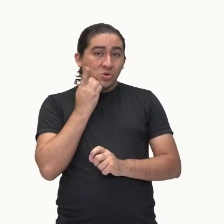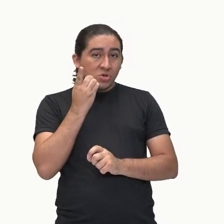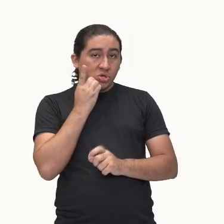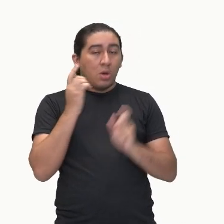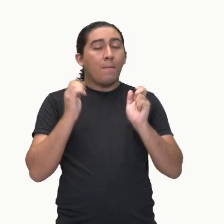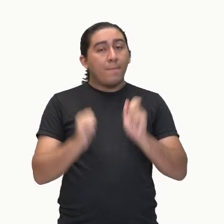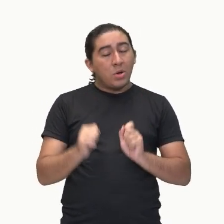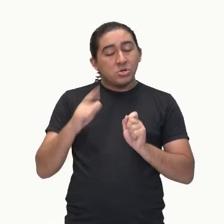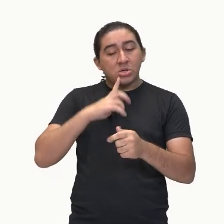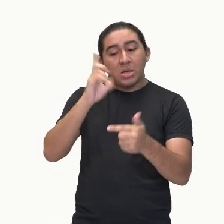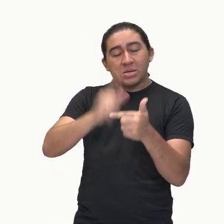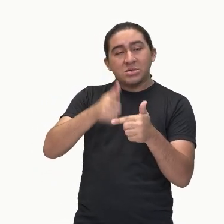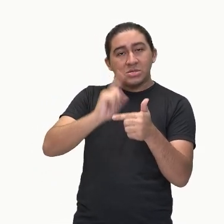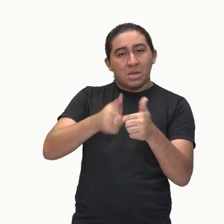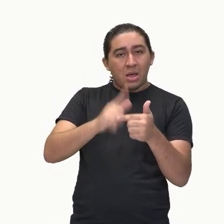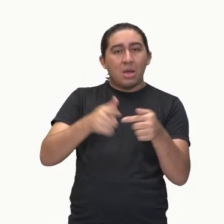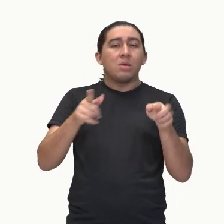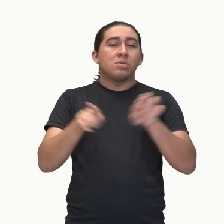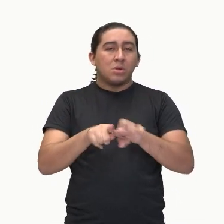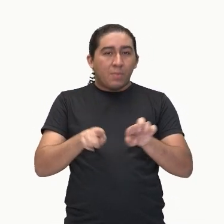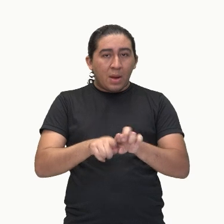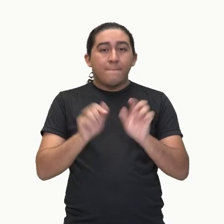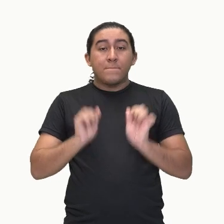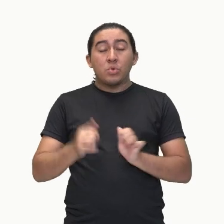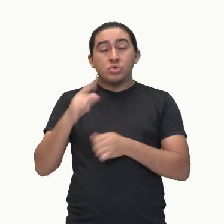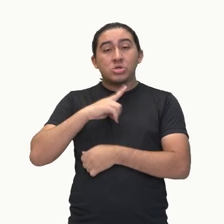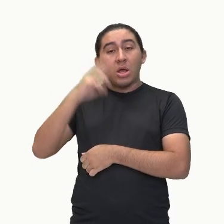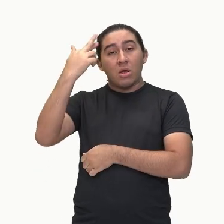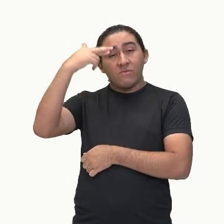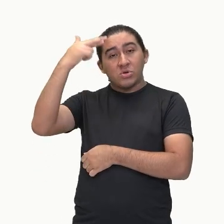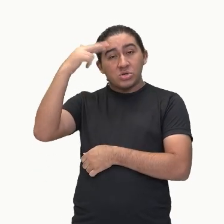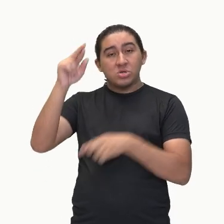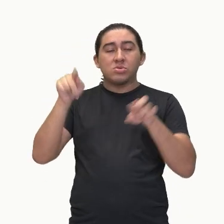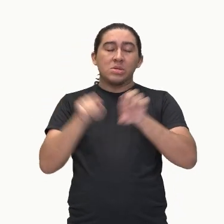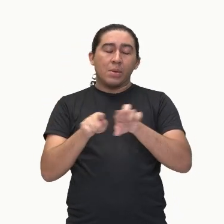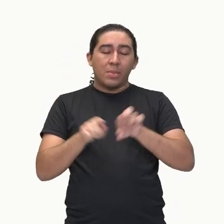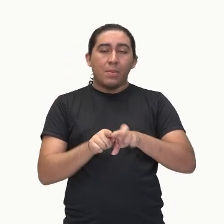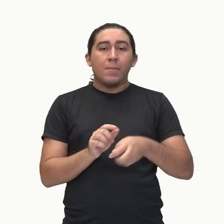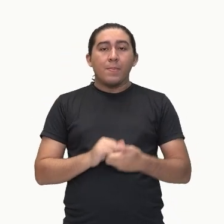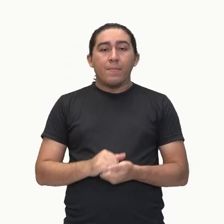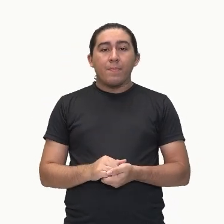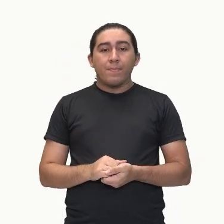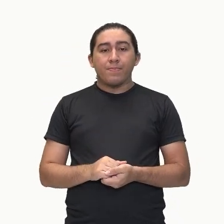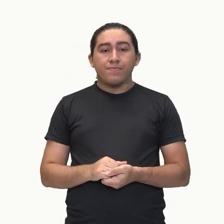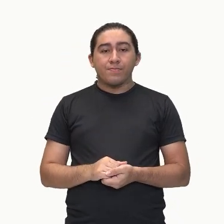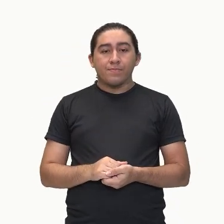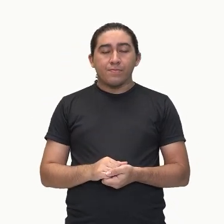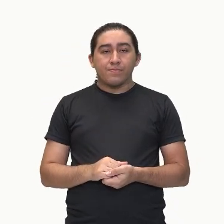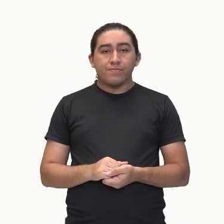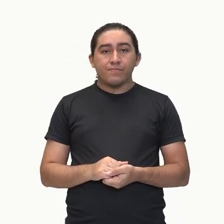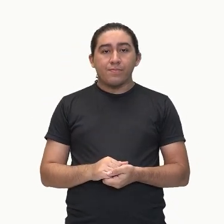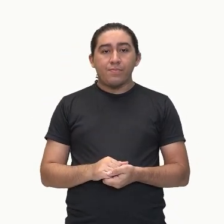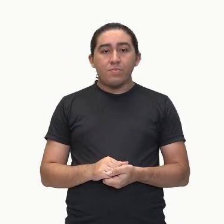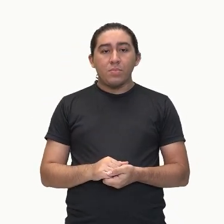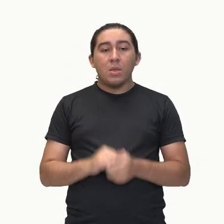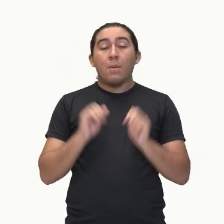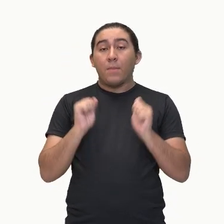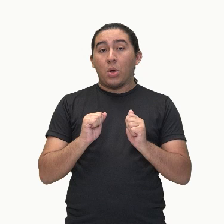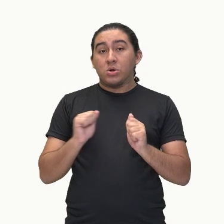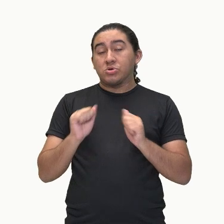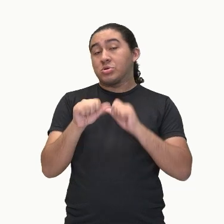ser criticado, ele pode ser refletido, ele pode ser questionado e, claro, pode se tornar